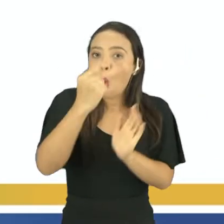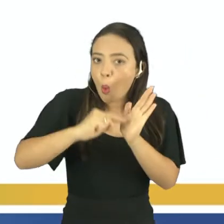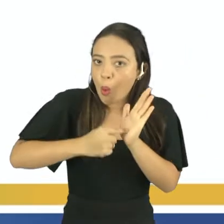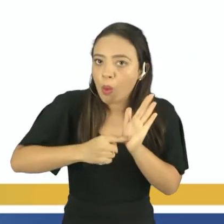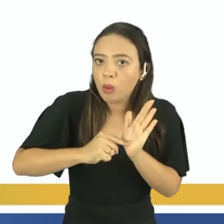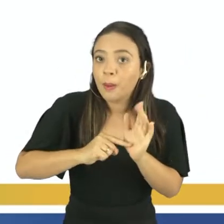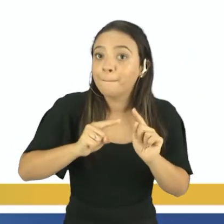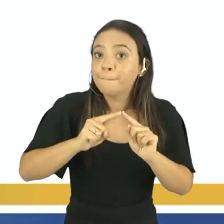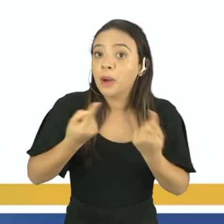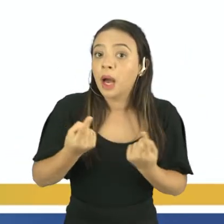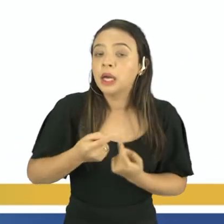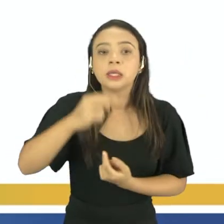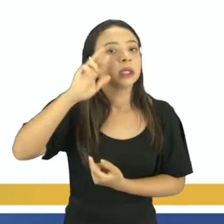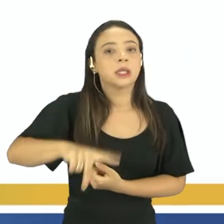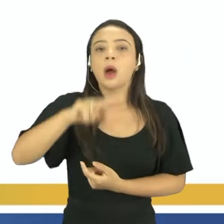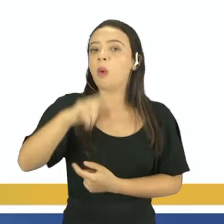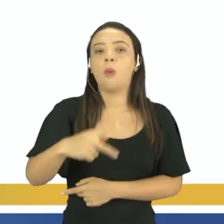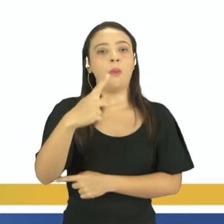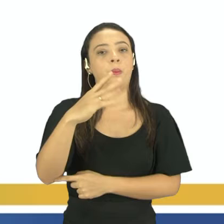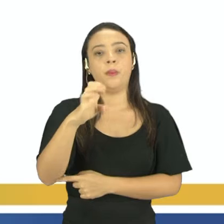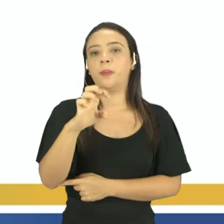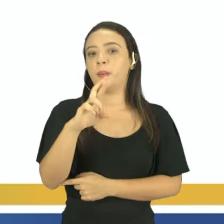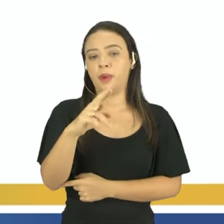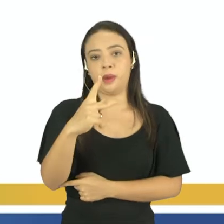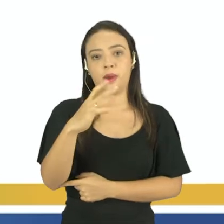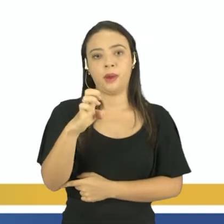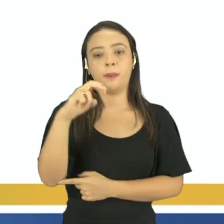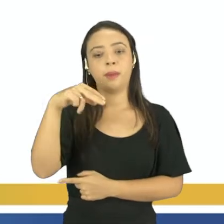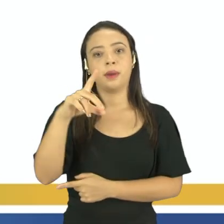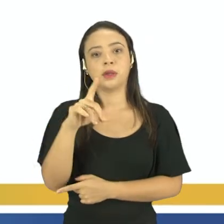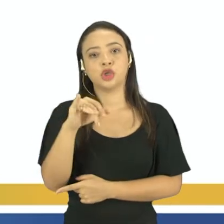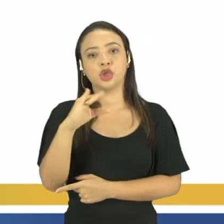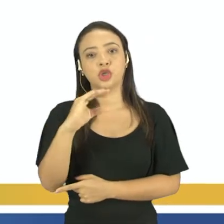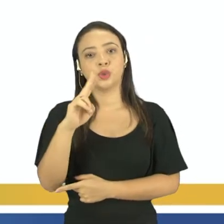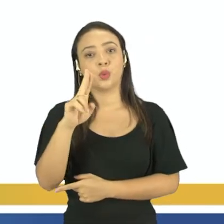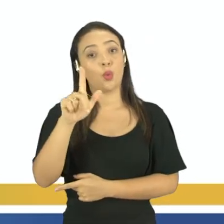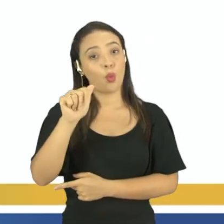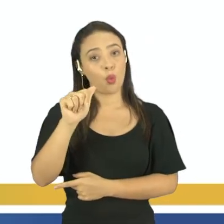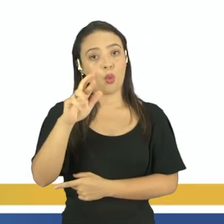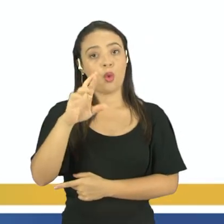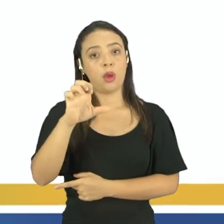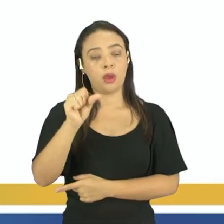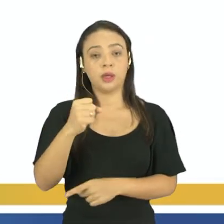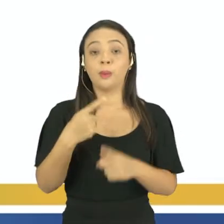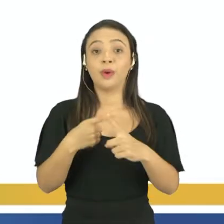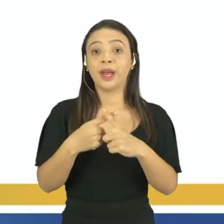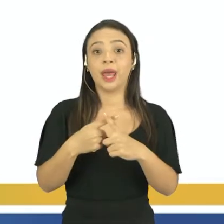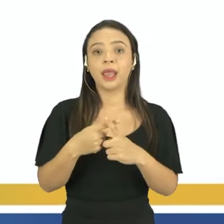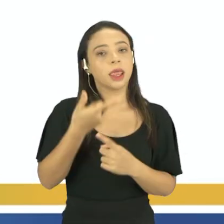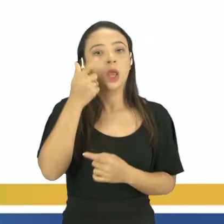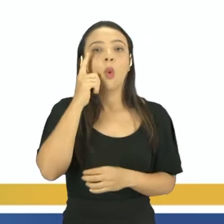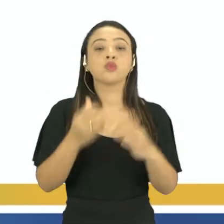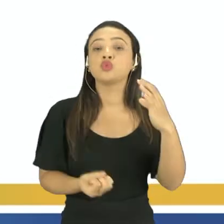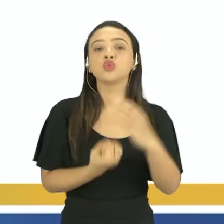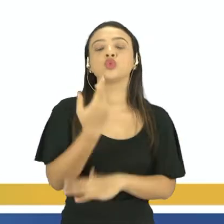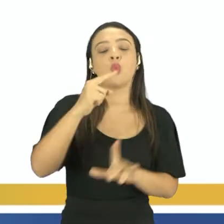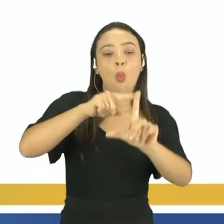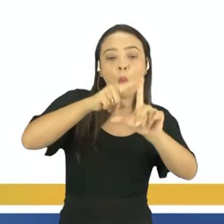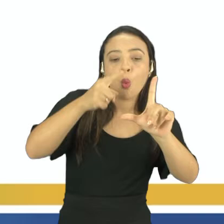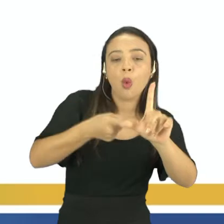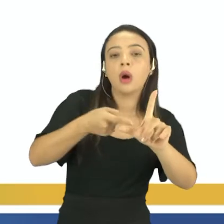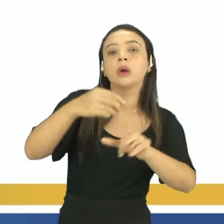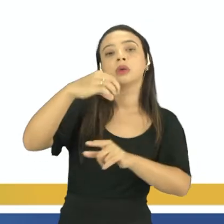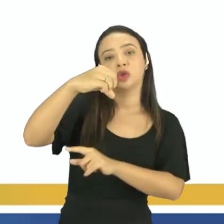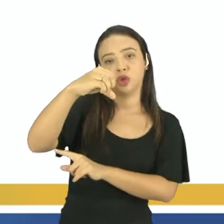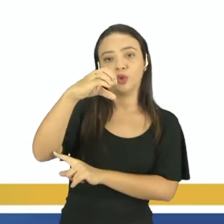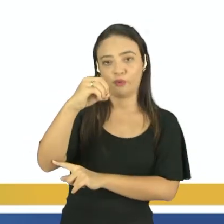ponto, mas elas não são perpendiculares entre si, ou seja, elas não estão formando um ângulo de 90 graus entre elas, tá